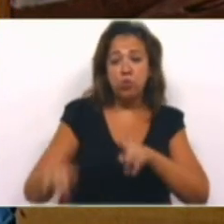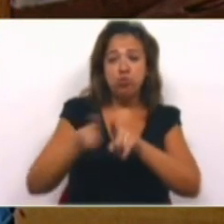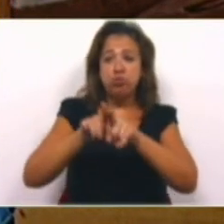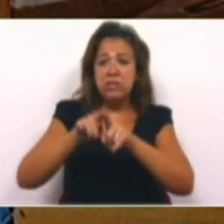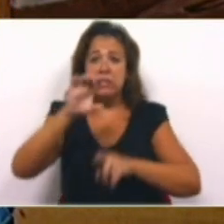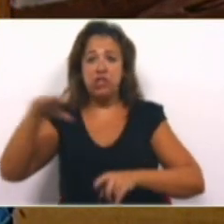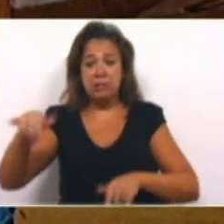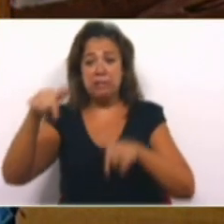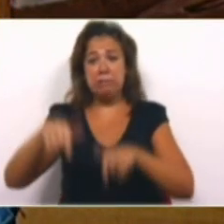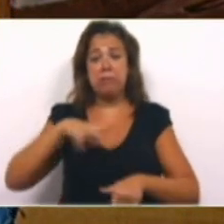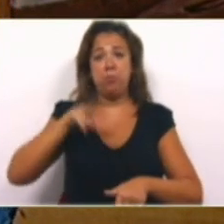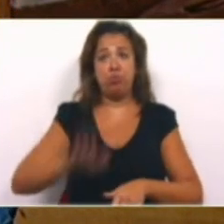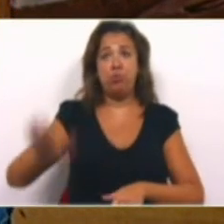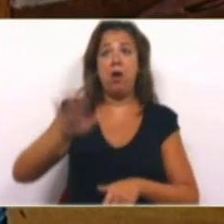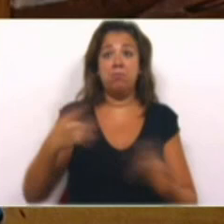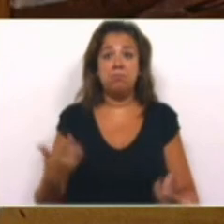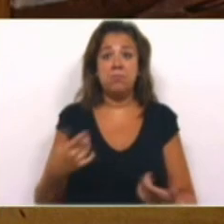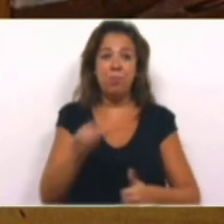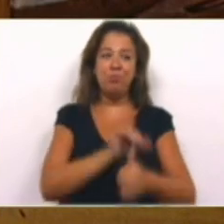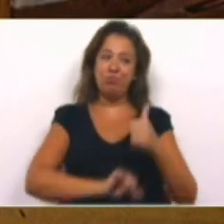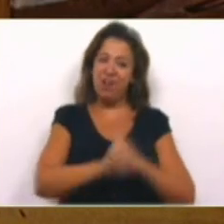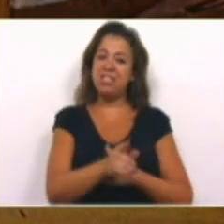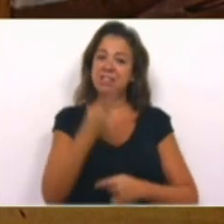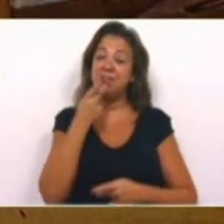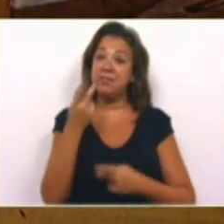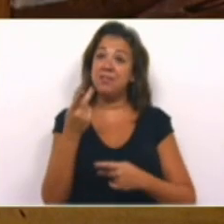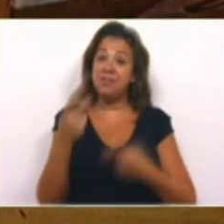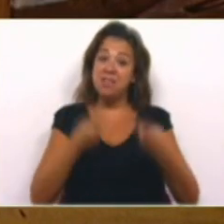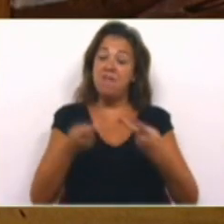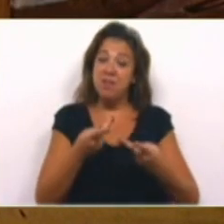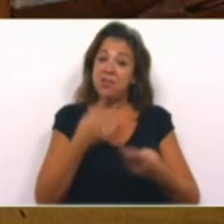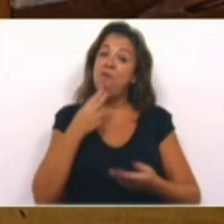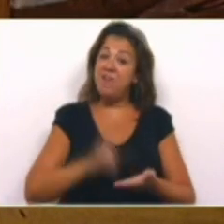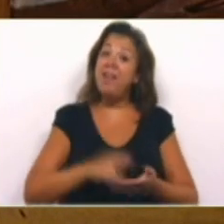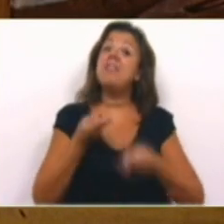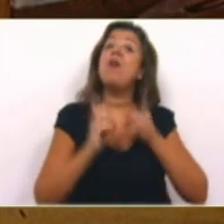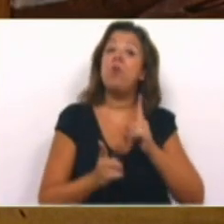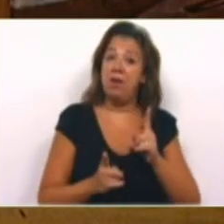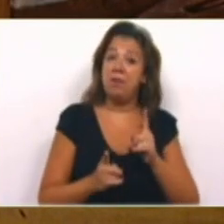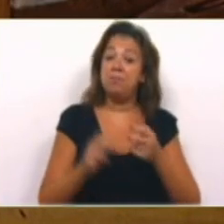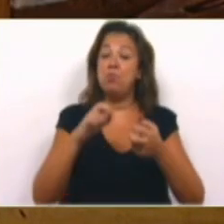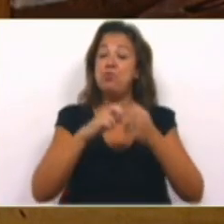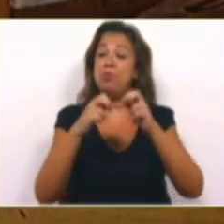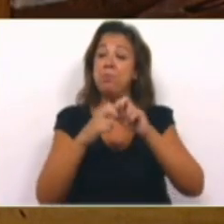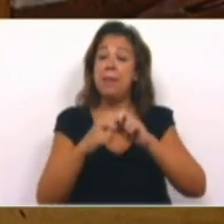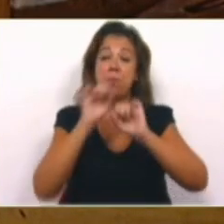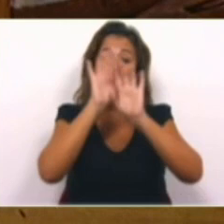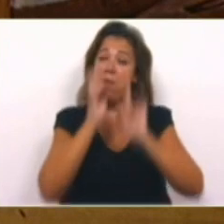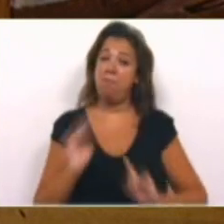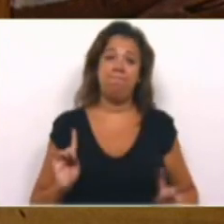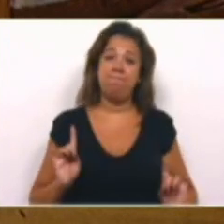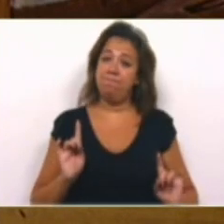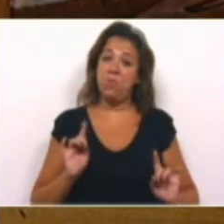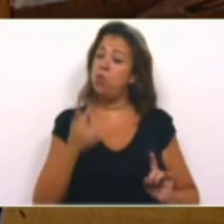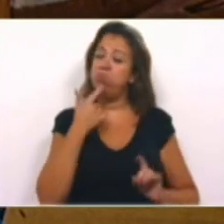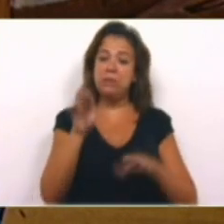ciência em Portugal, por trás dessa avaliação há um problema de transparência, porque não podemos admitir